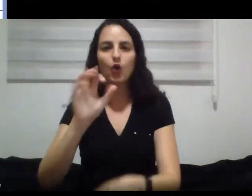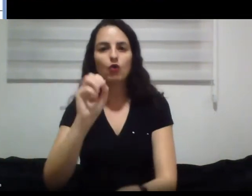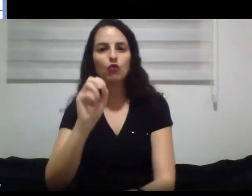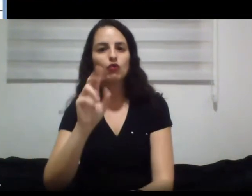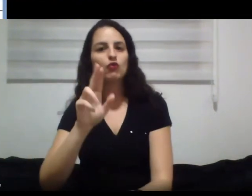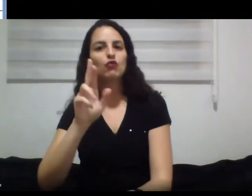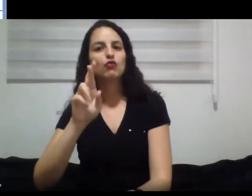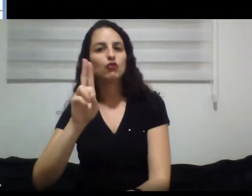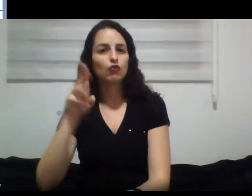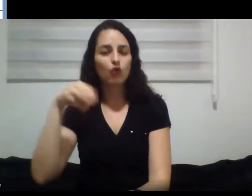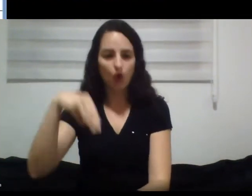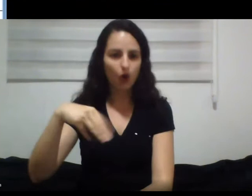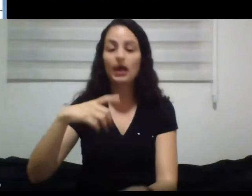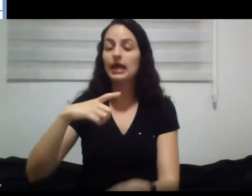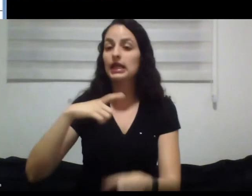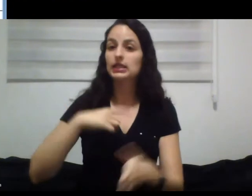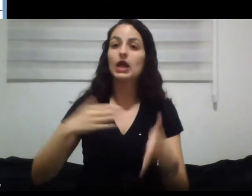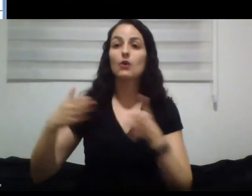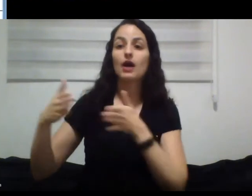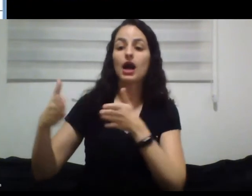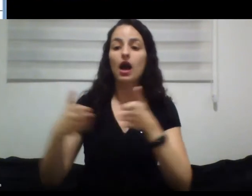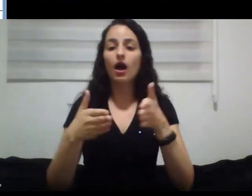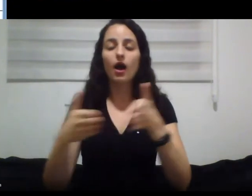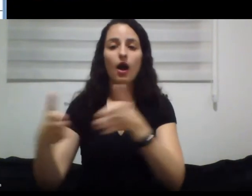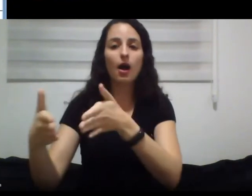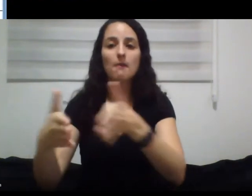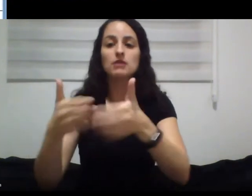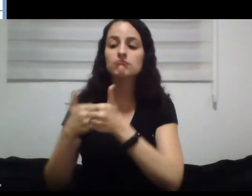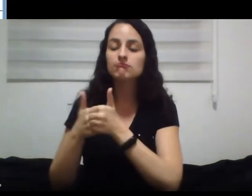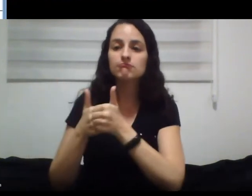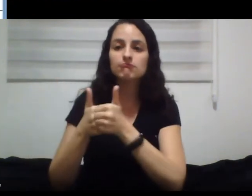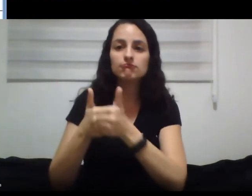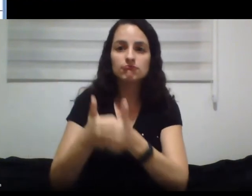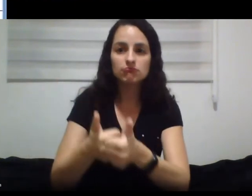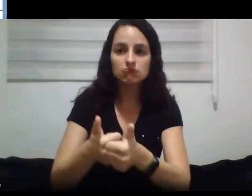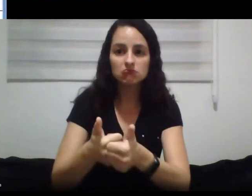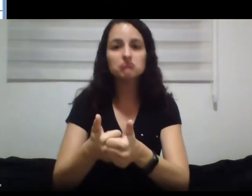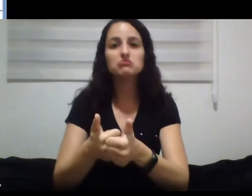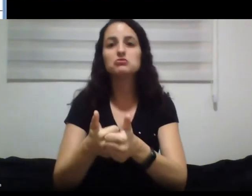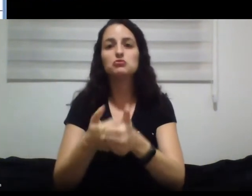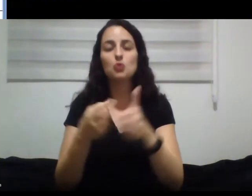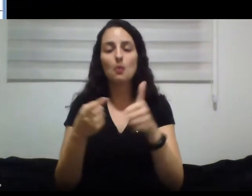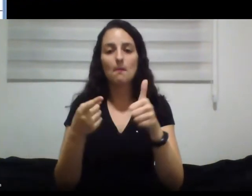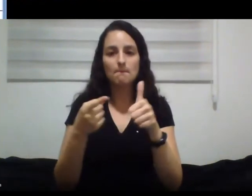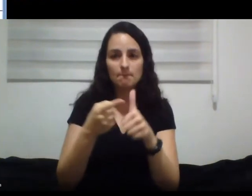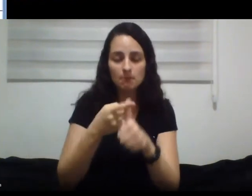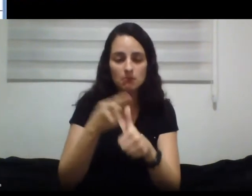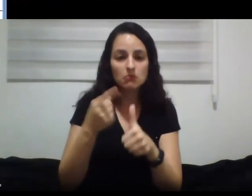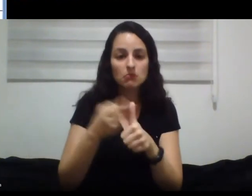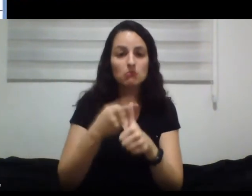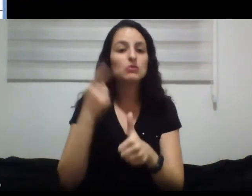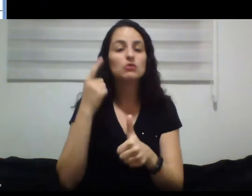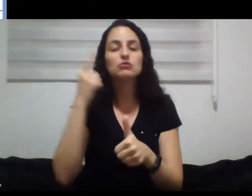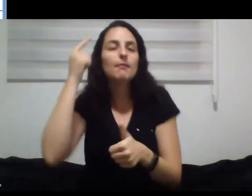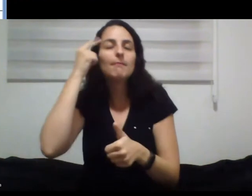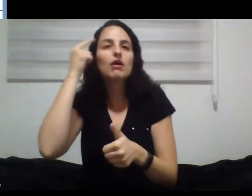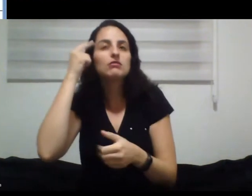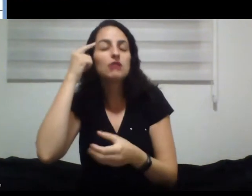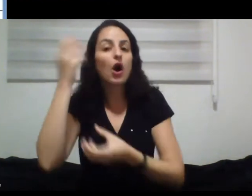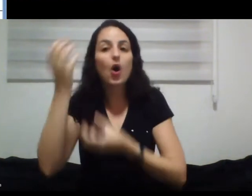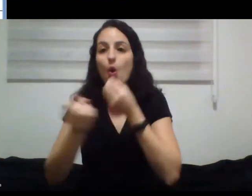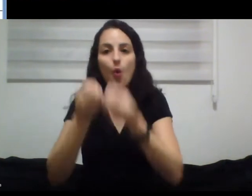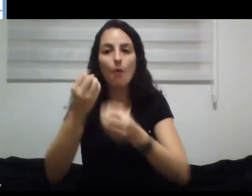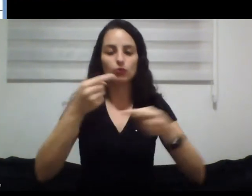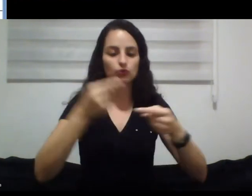porque vocês vão ter que começar a pensar como que vai ser esse plano lá dentro da sala virtual. Ele não é somente alguma coisa que